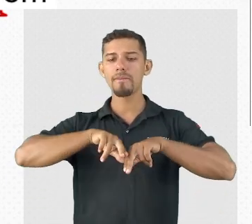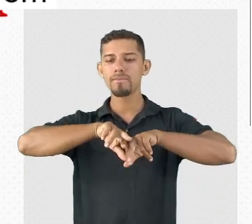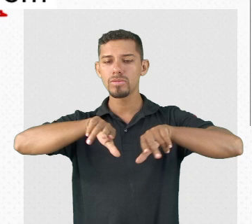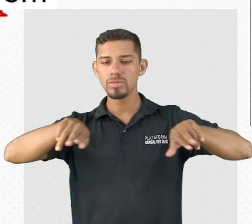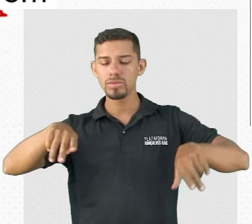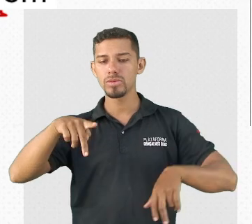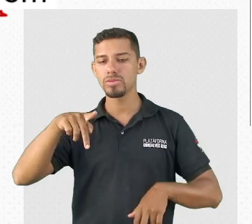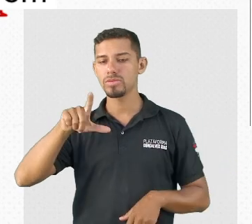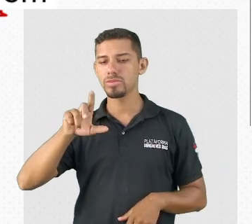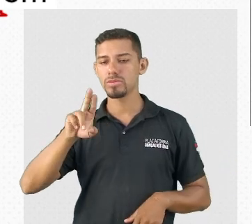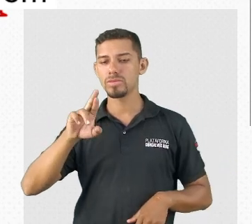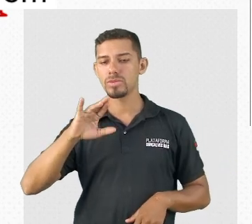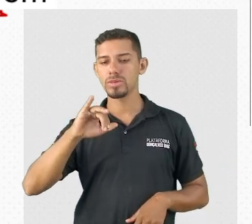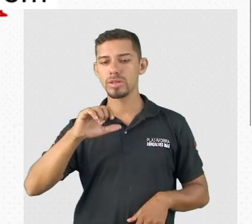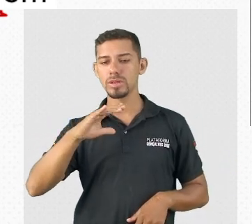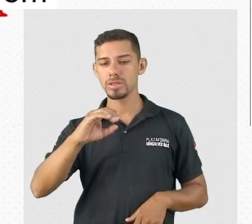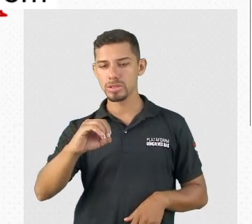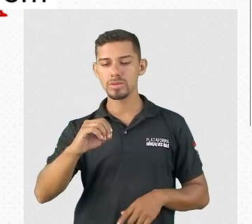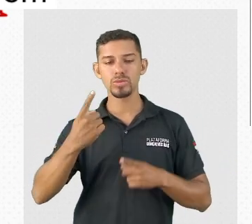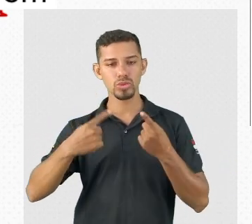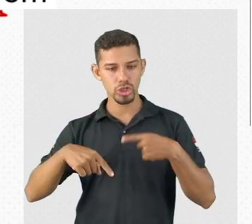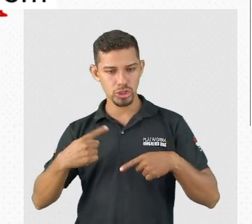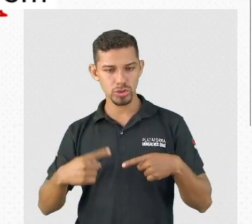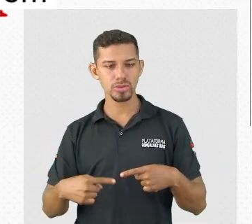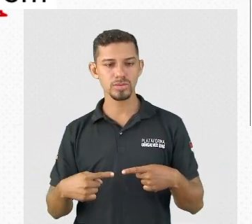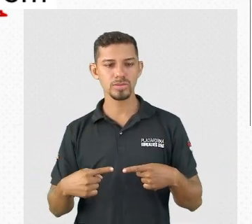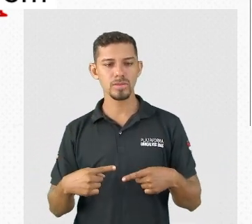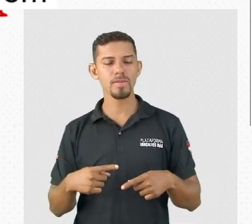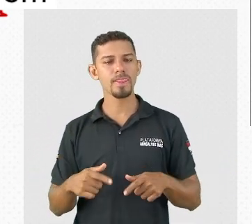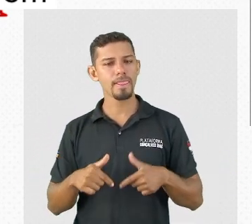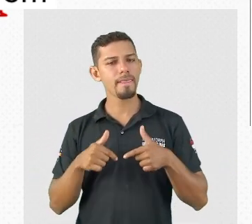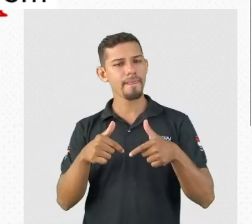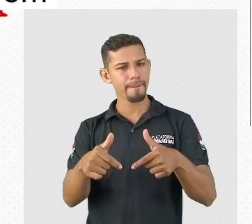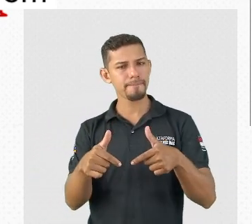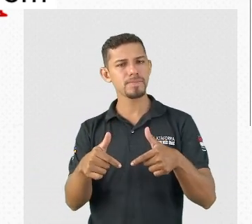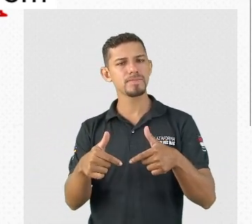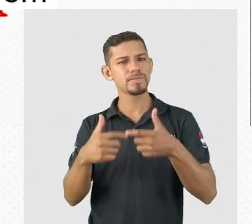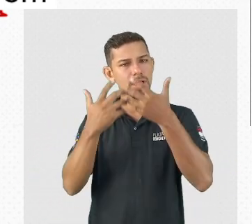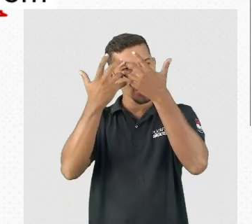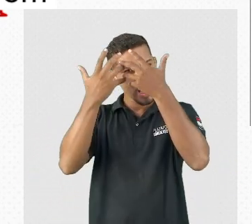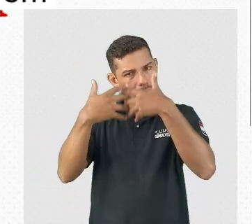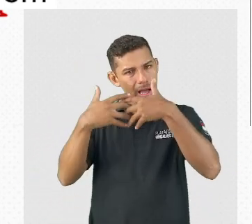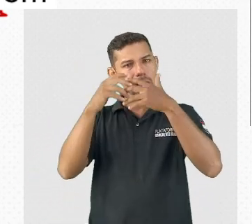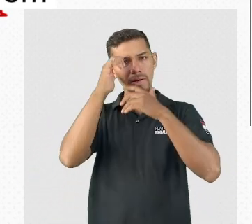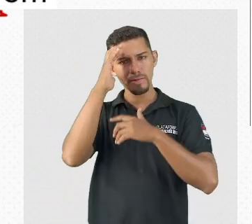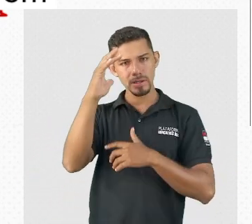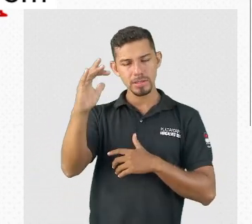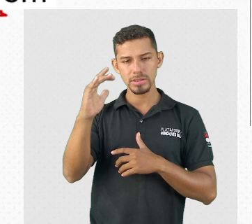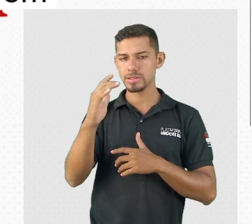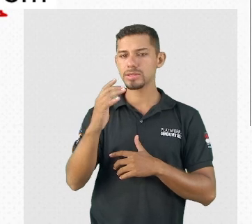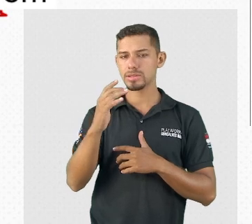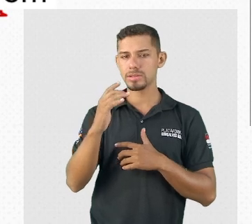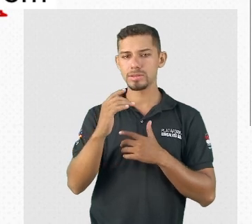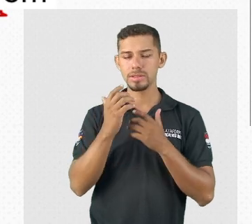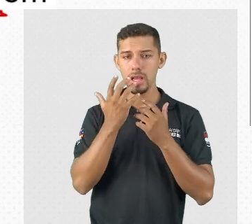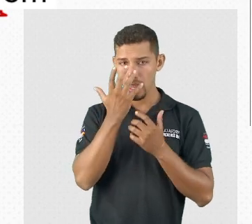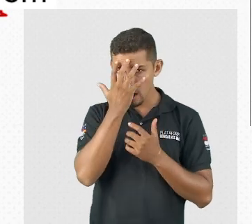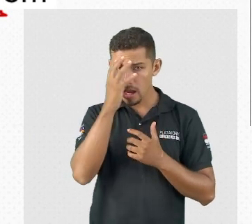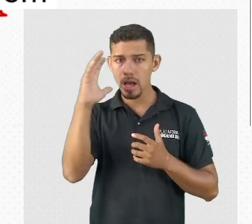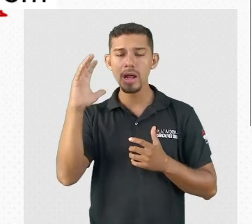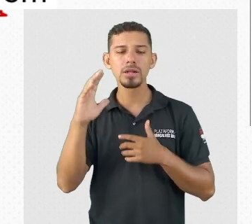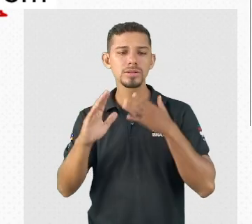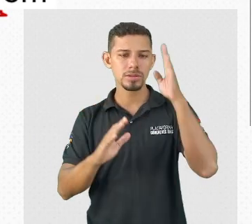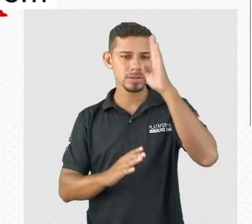pluralismo político, né? É necessário que a gente tenha aí representantes que reflitam a cara do Brasil, né? Que reflitam